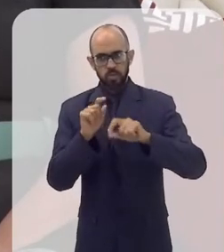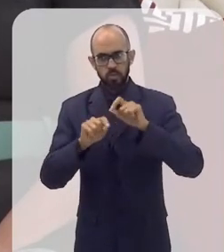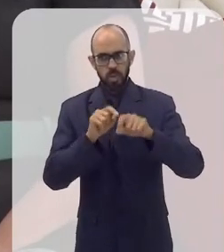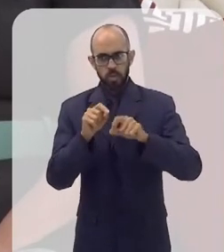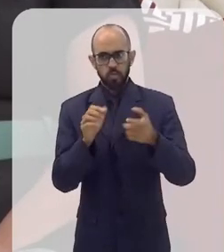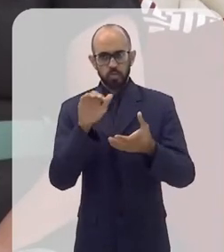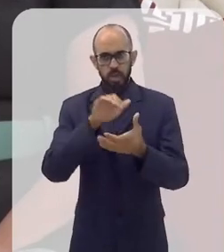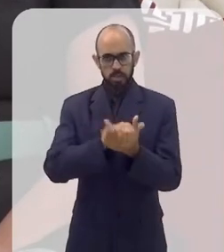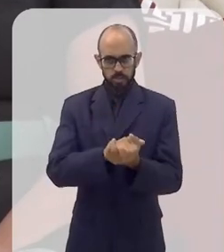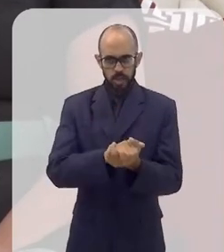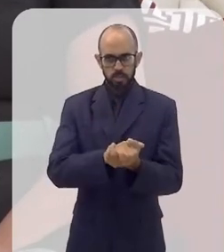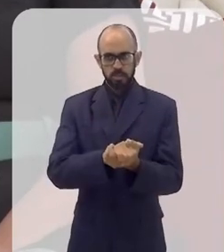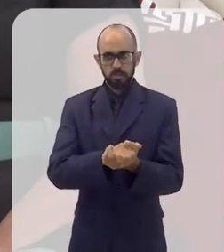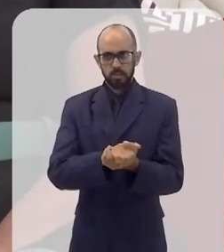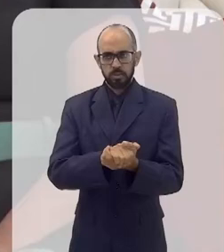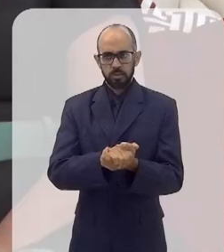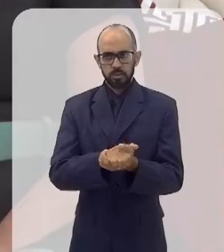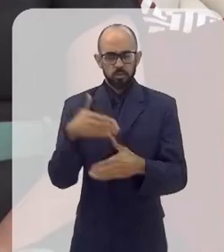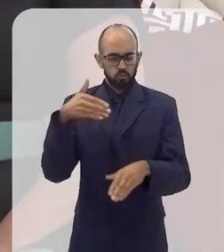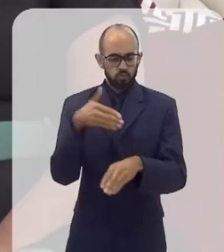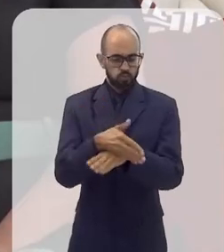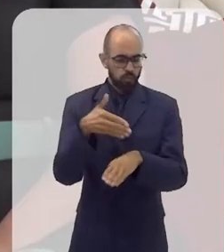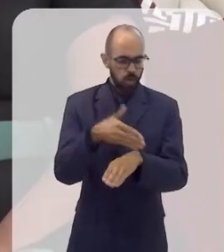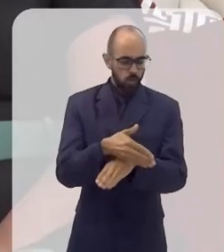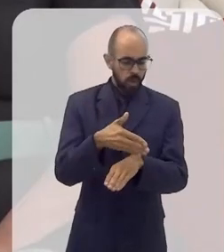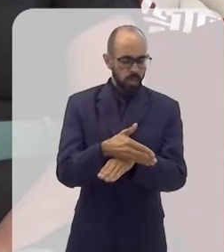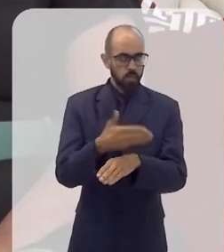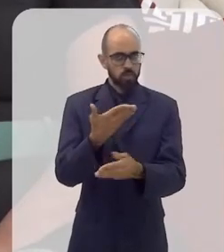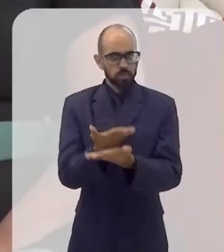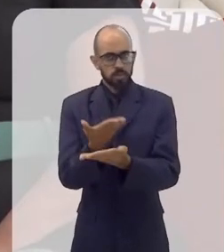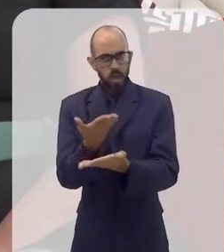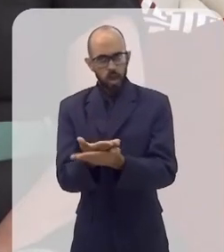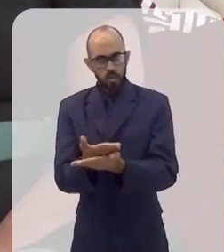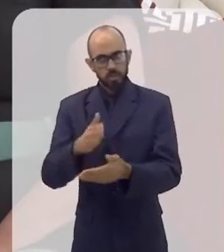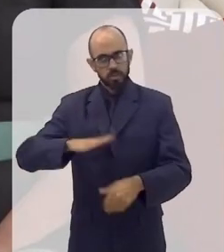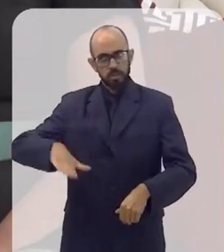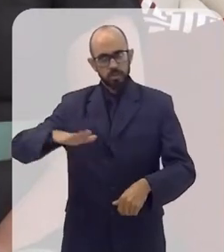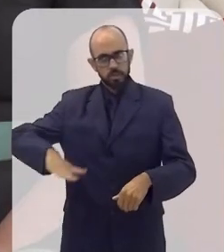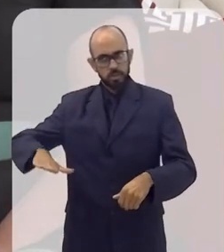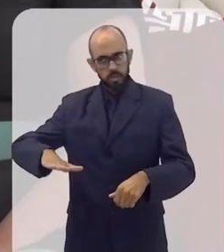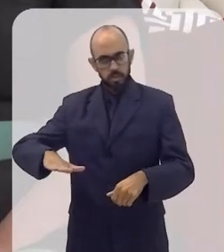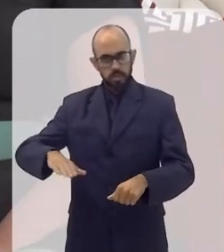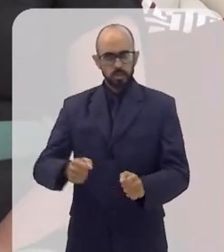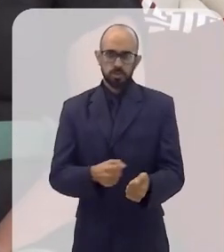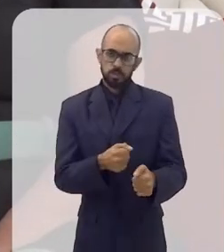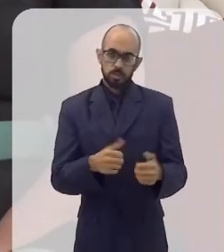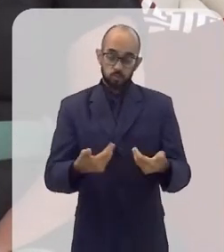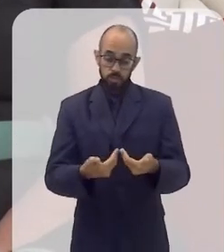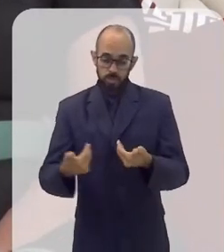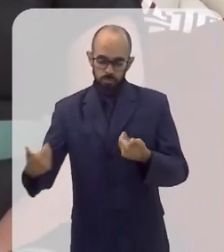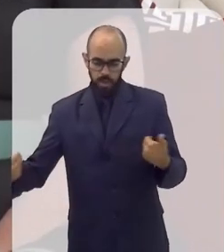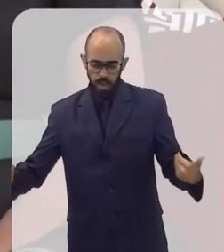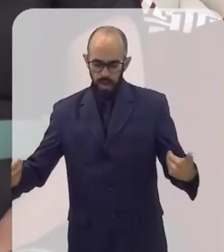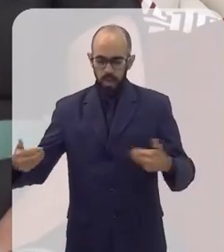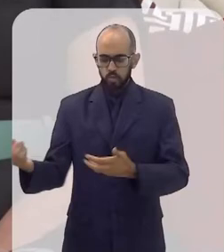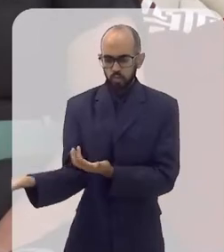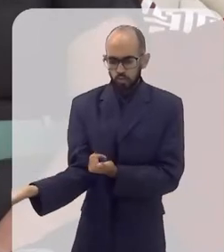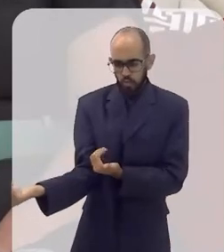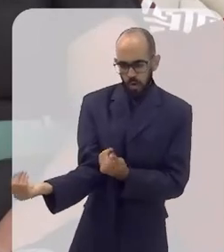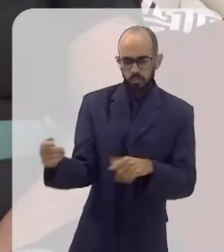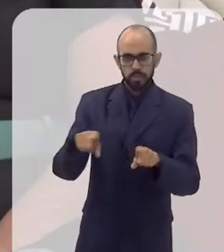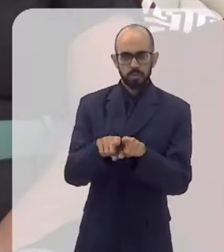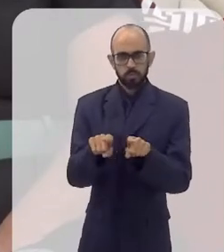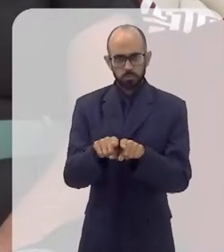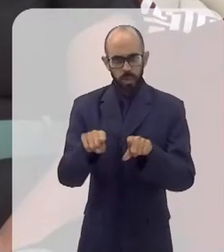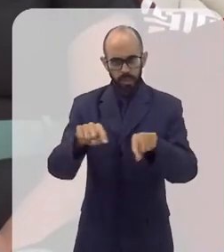né, em que os casais frequentam algumas aulas, enquanto as crianças estão na primária, os jovens estão nas